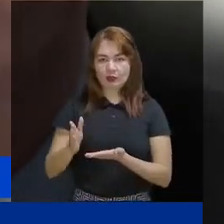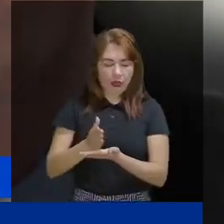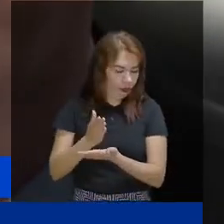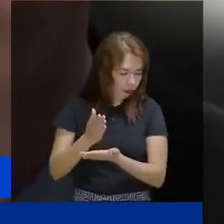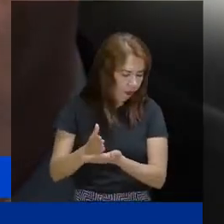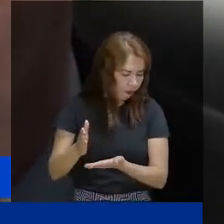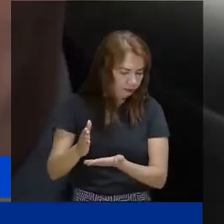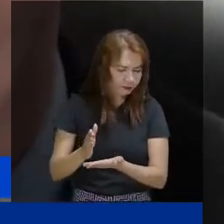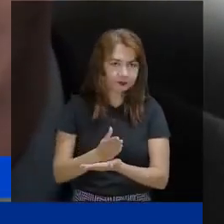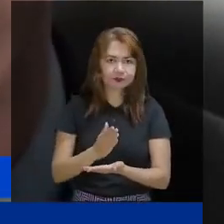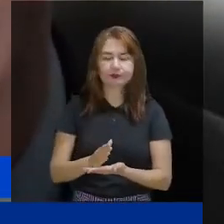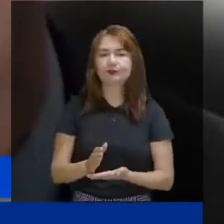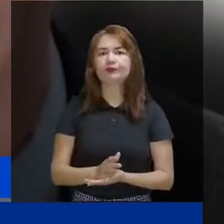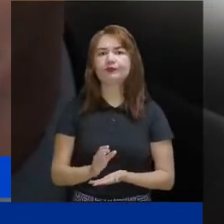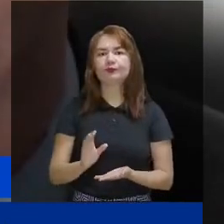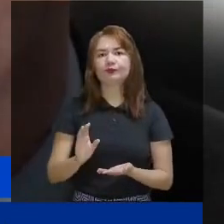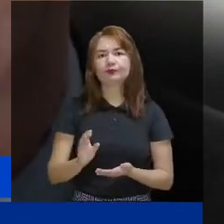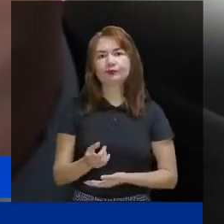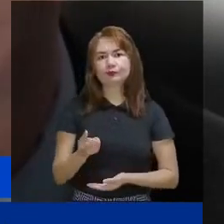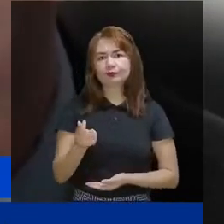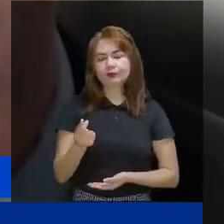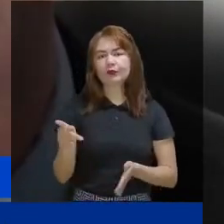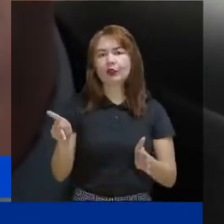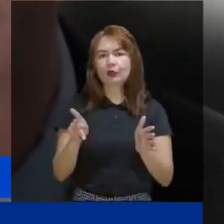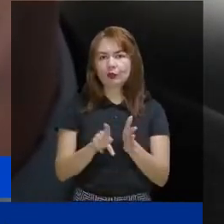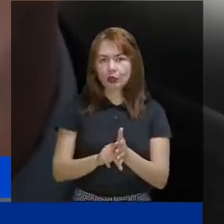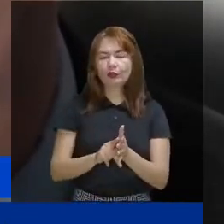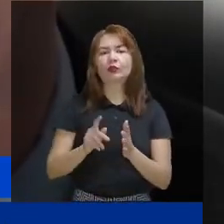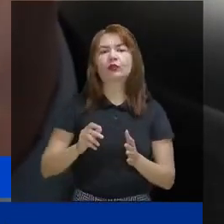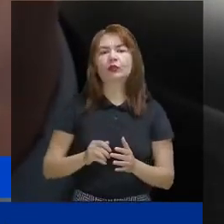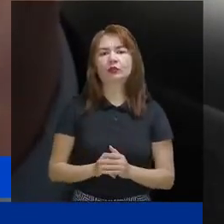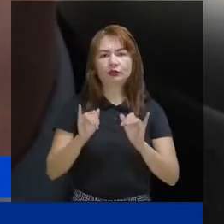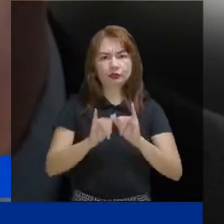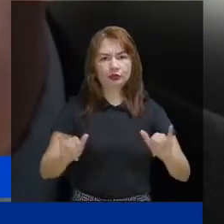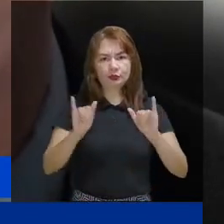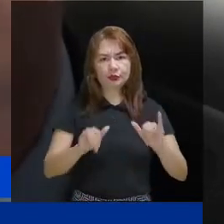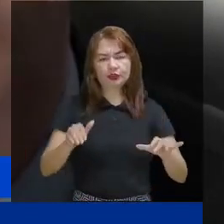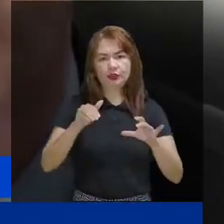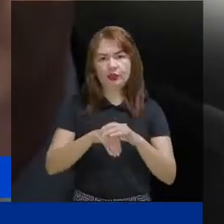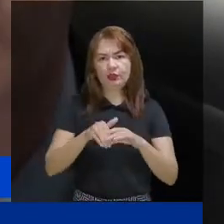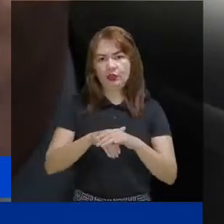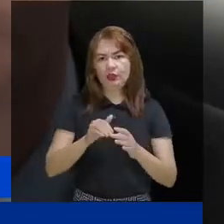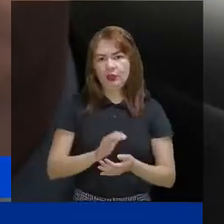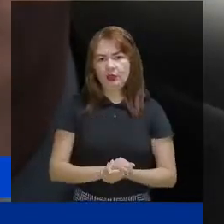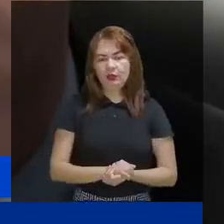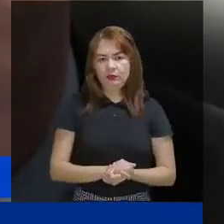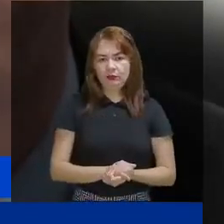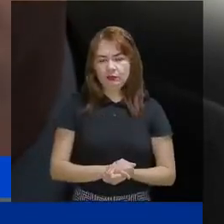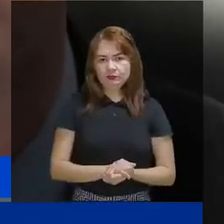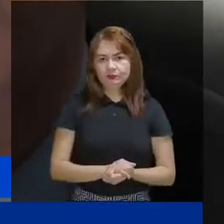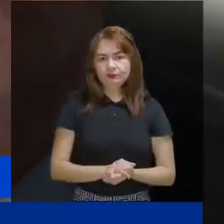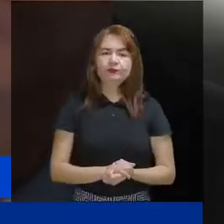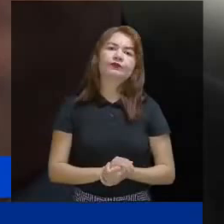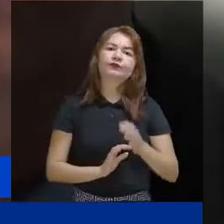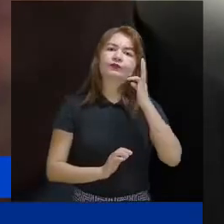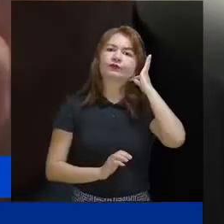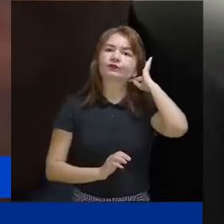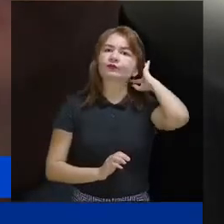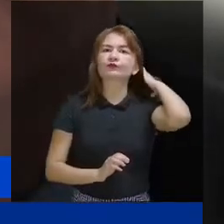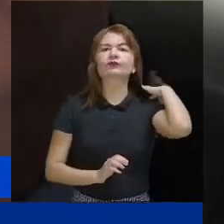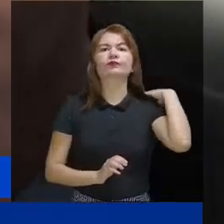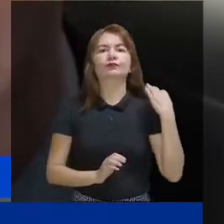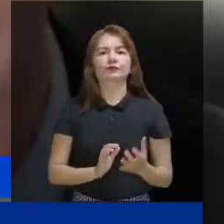Campanha Eleitoral. Abro aspas, conduta abusiva e omissiva de não assegurar aos candidatos negros